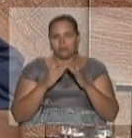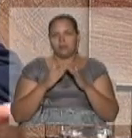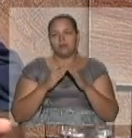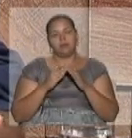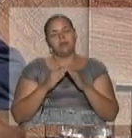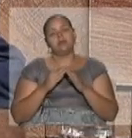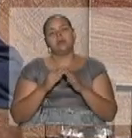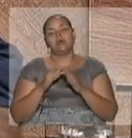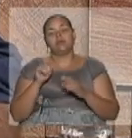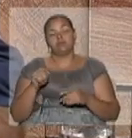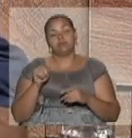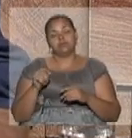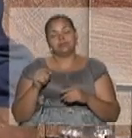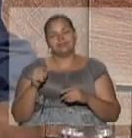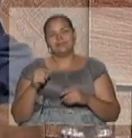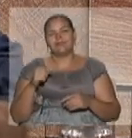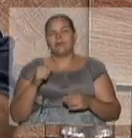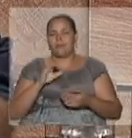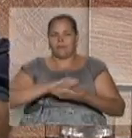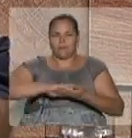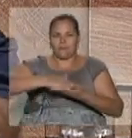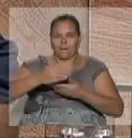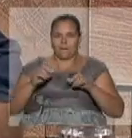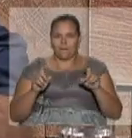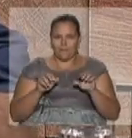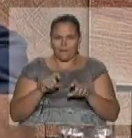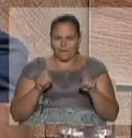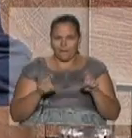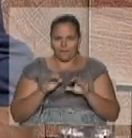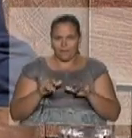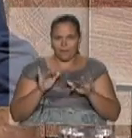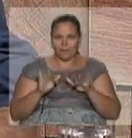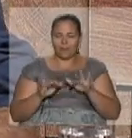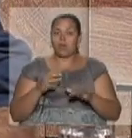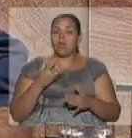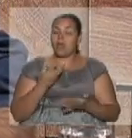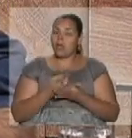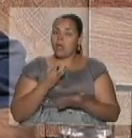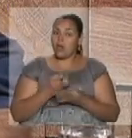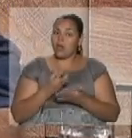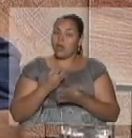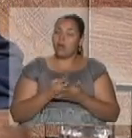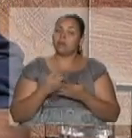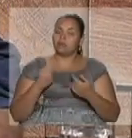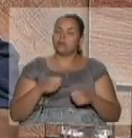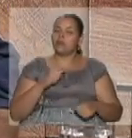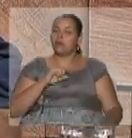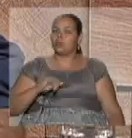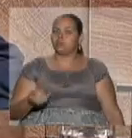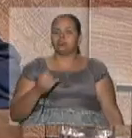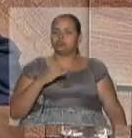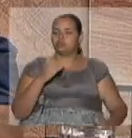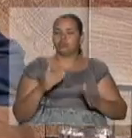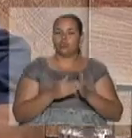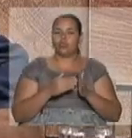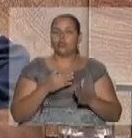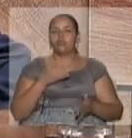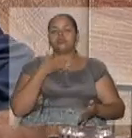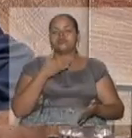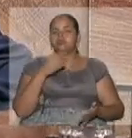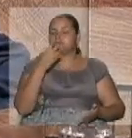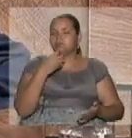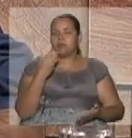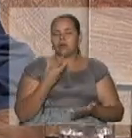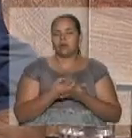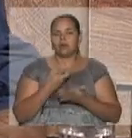com notebook, você grava e tem oportunidades, né, de todos gravarem. Aliás, tem muita gente que